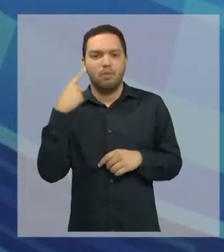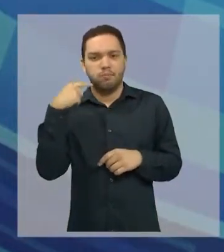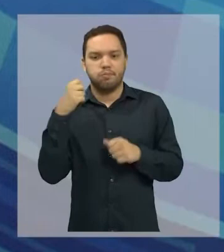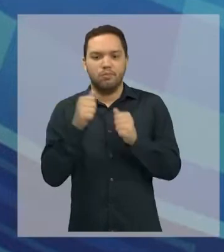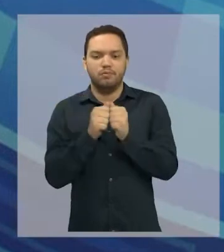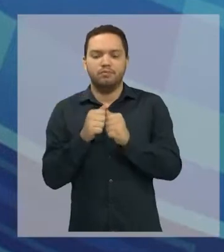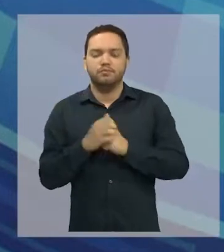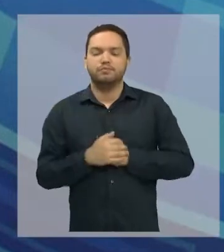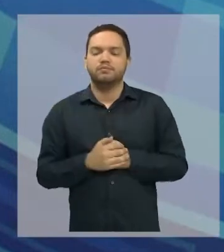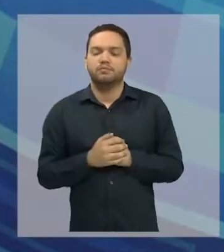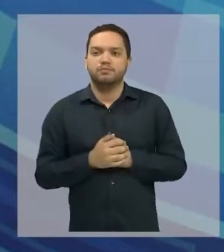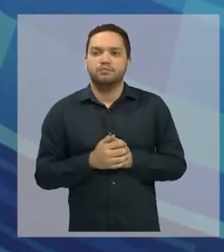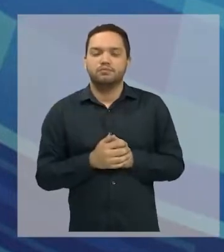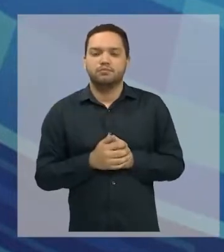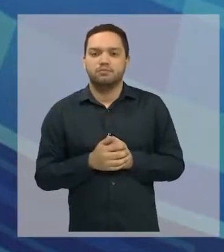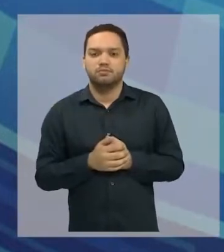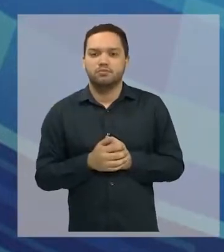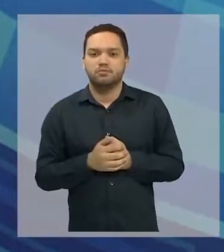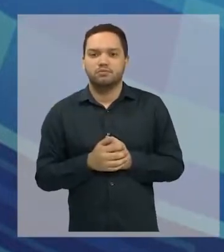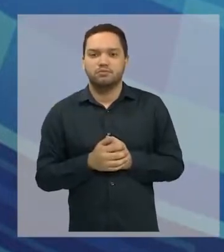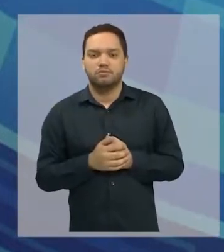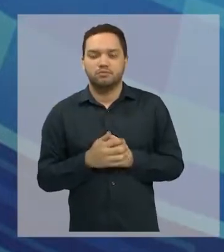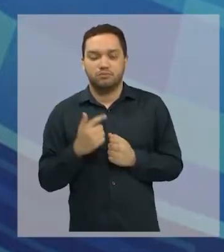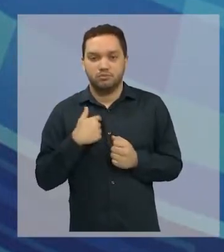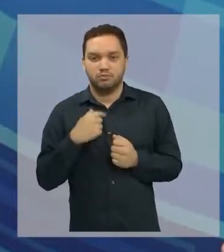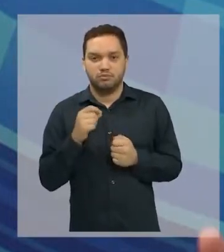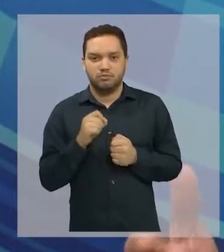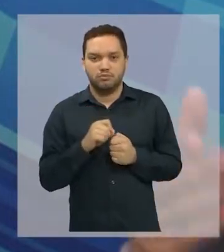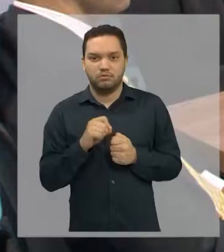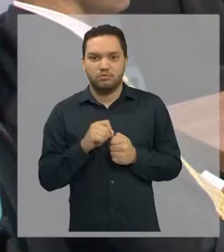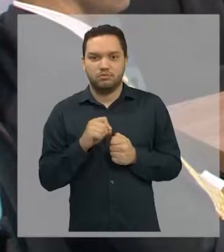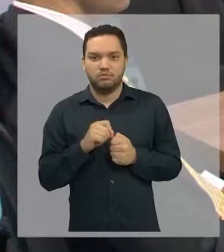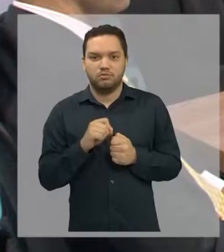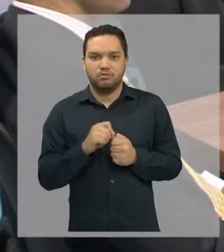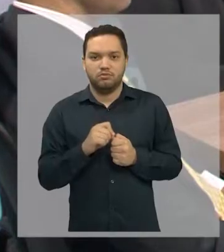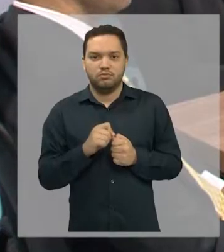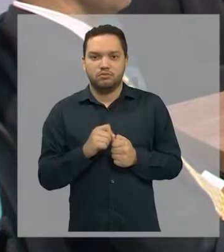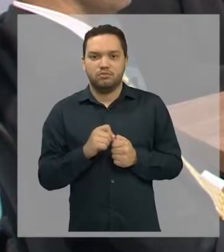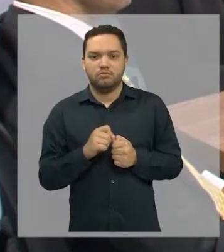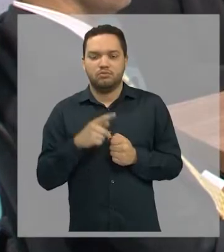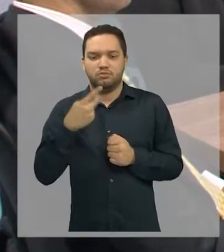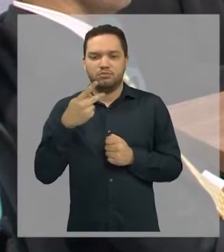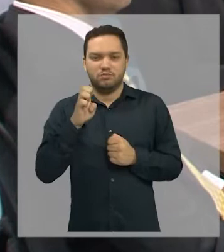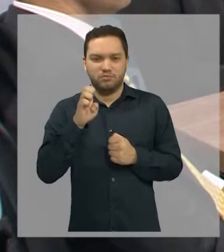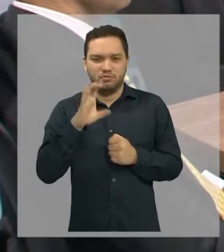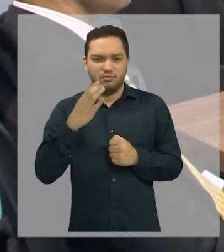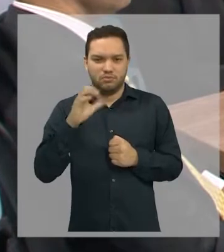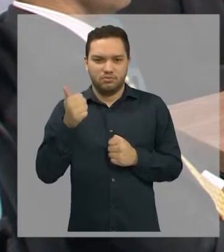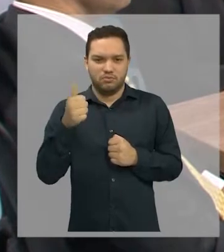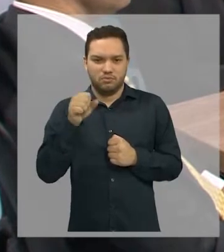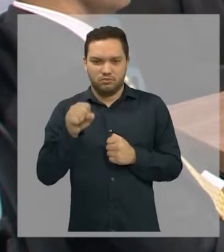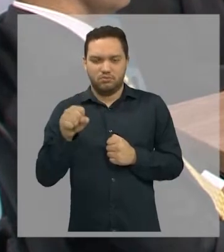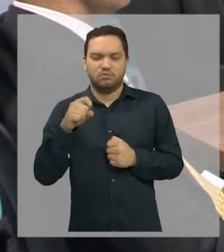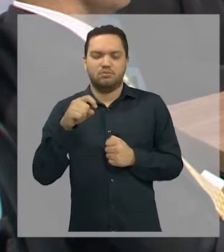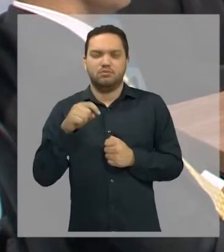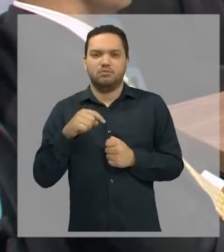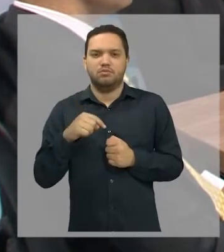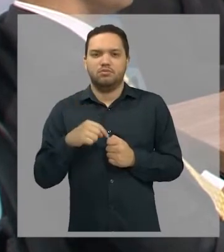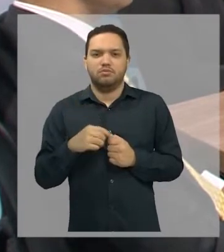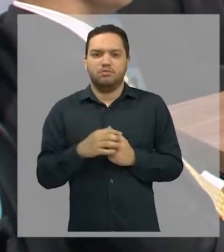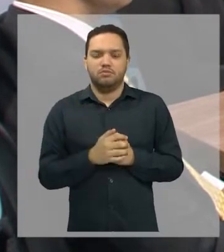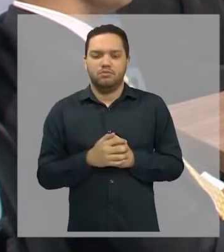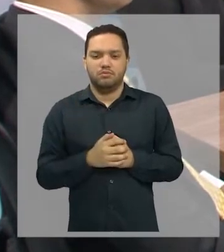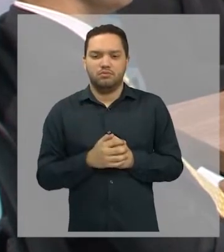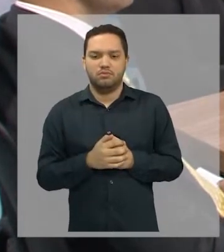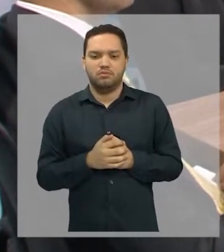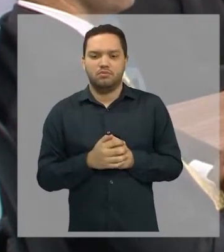com ele. Mas eu fiz peças. Por quê? Porque eu sabia onde procurar. Eu não ia sentar e improvisar, sentar diante